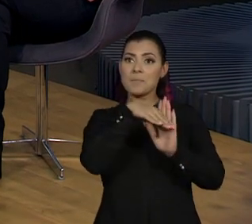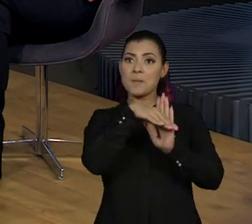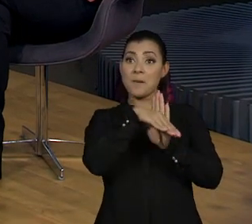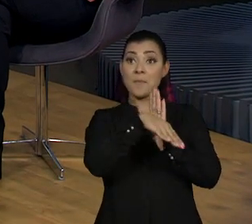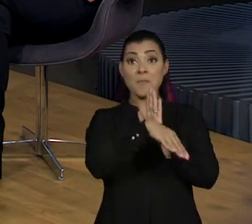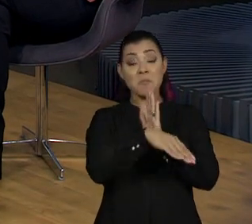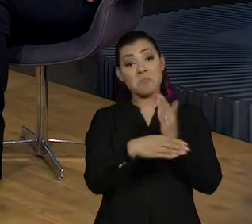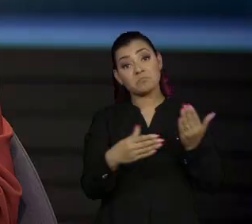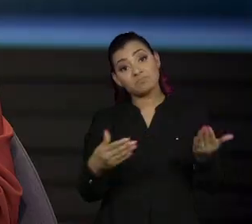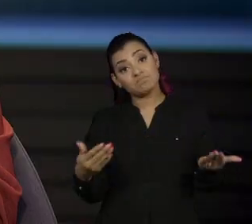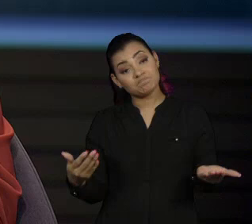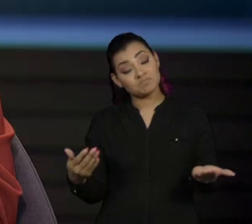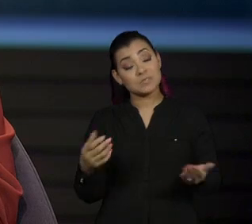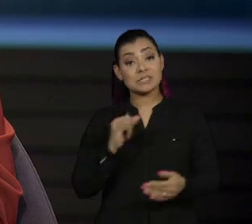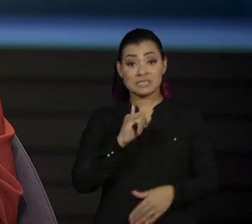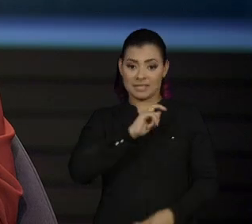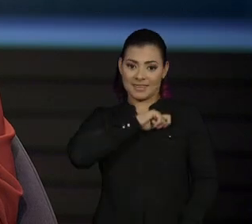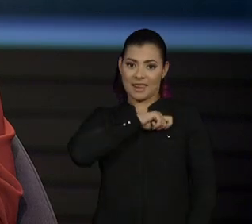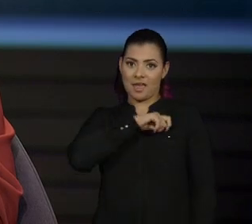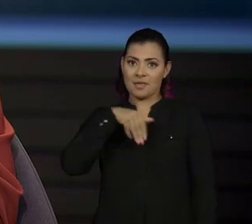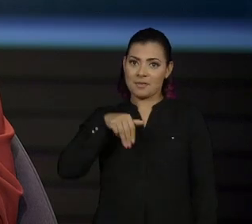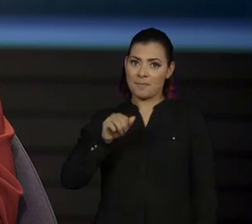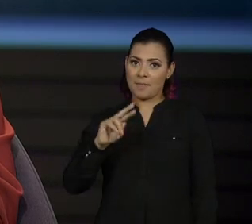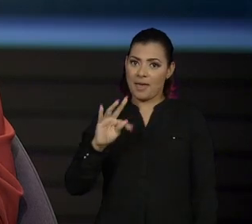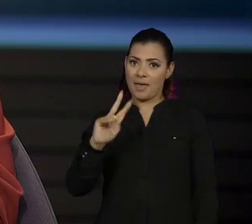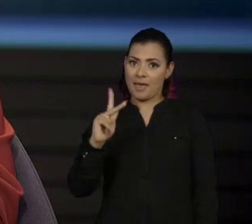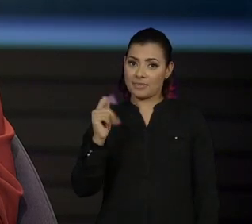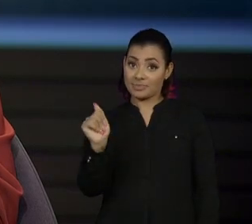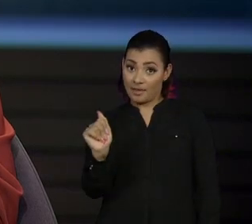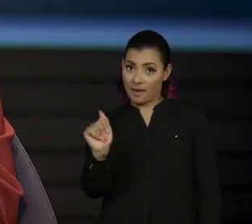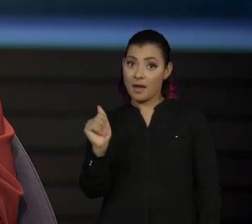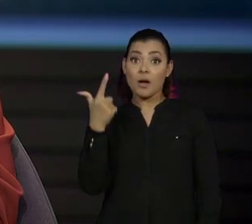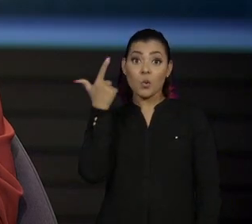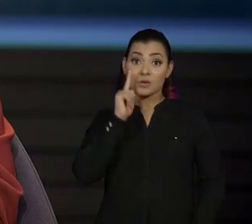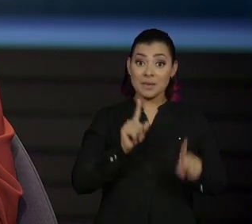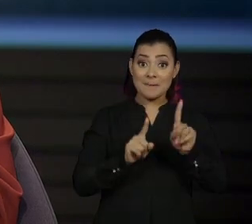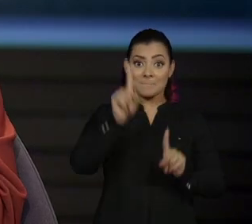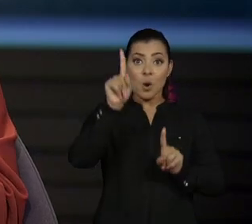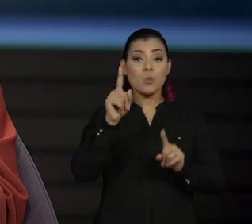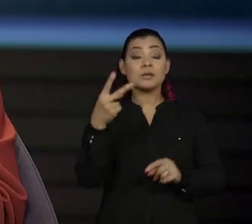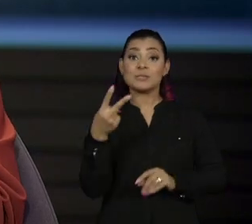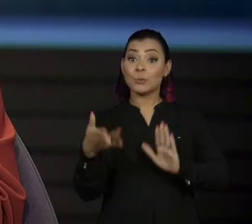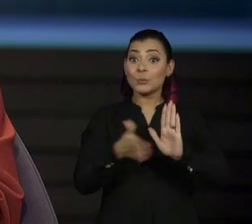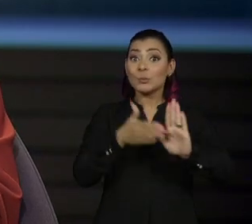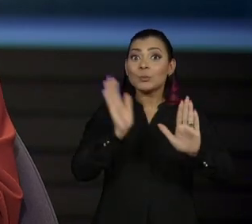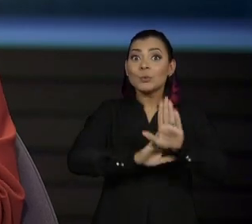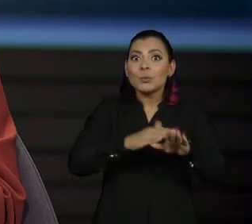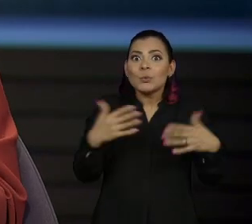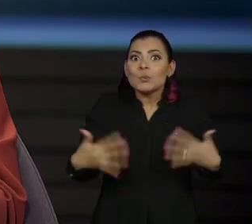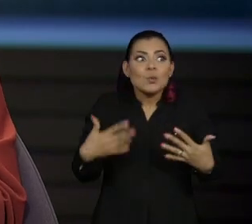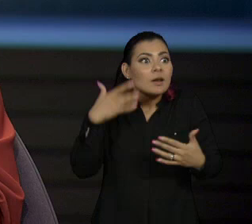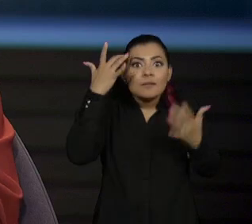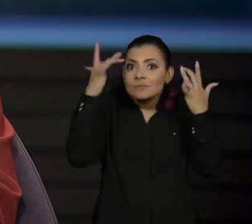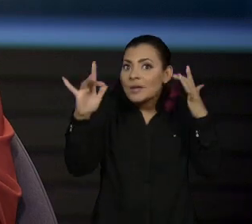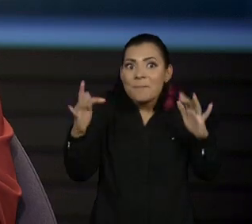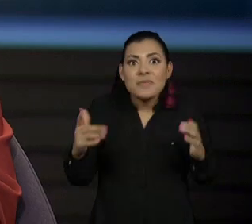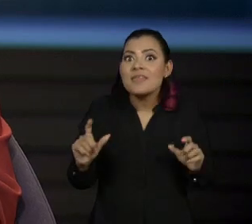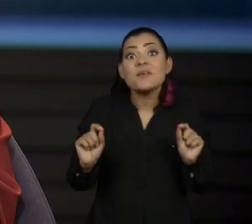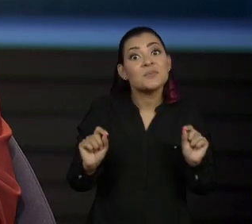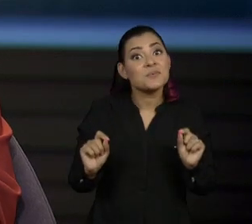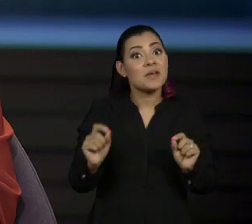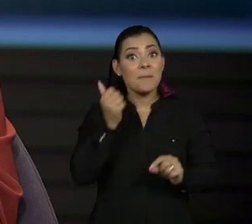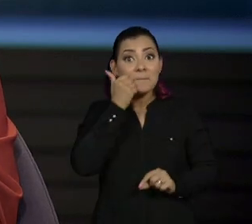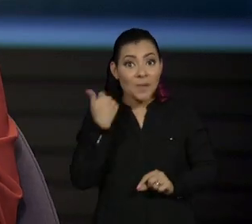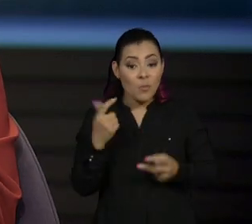Se a delegada Marta Rocha o superar, a gente pode ter um segundo turno que antes não era previsto sem